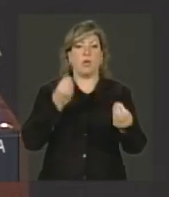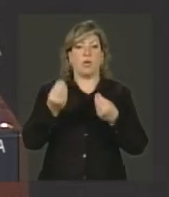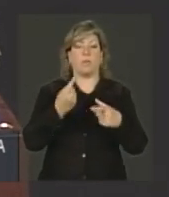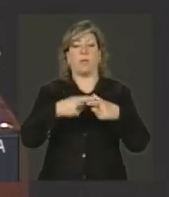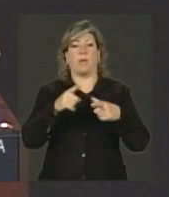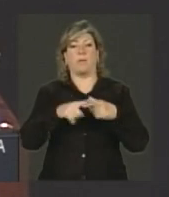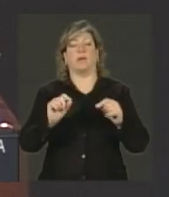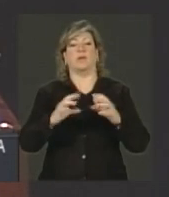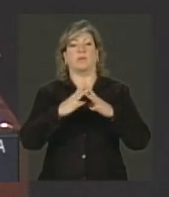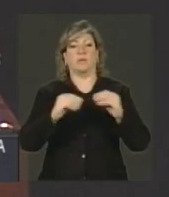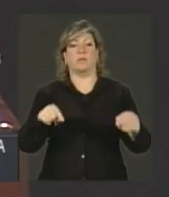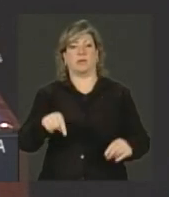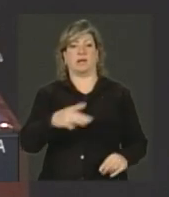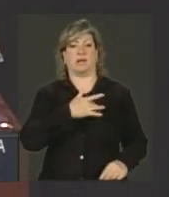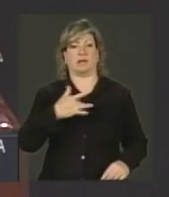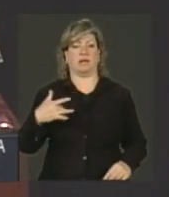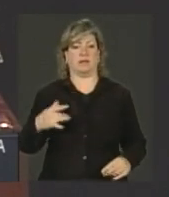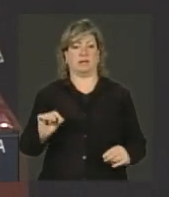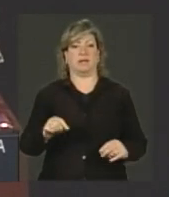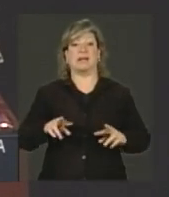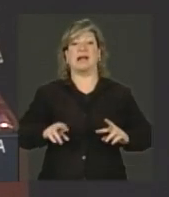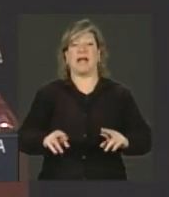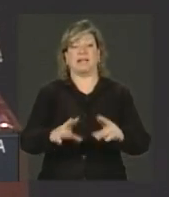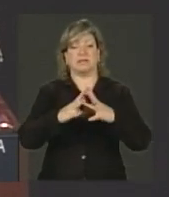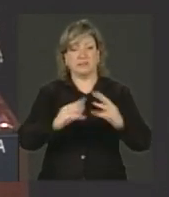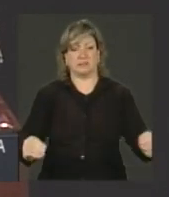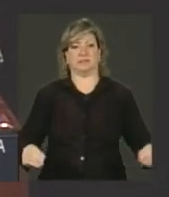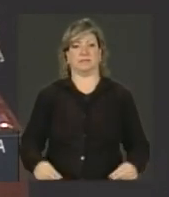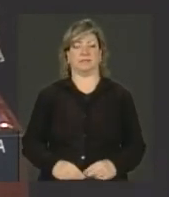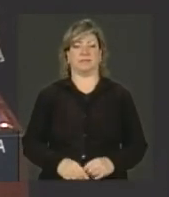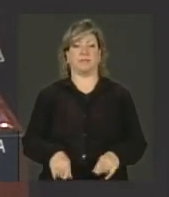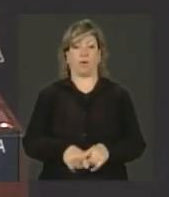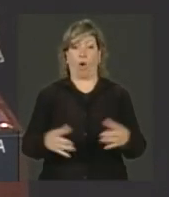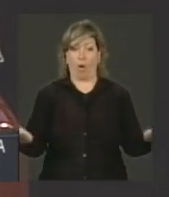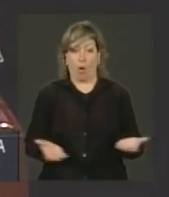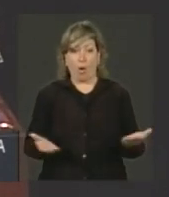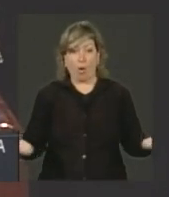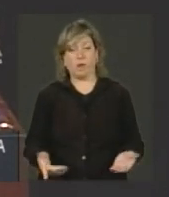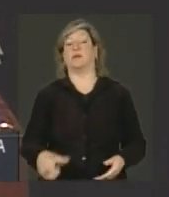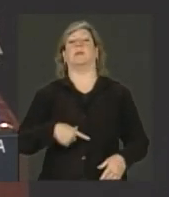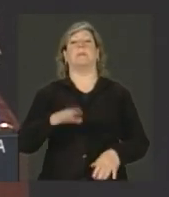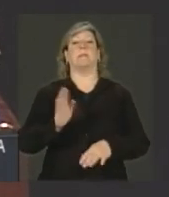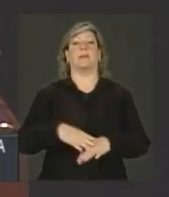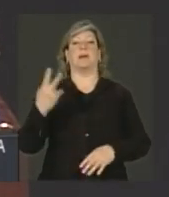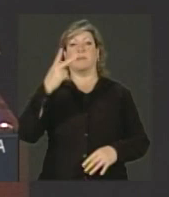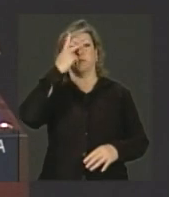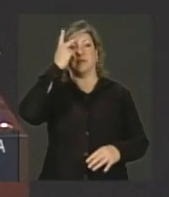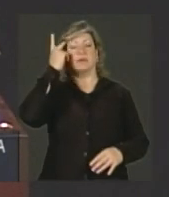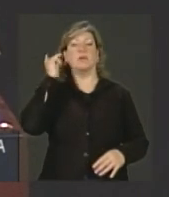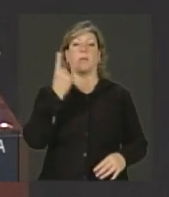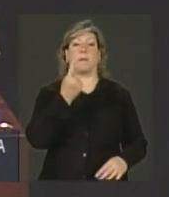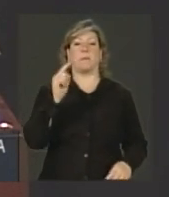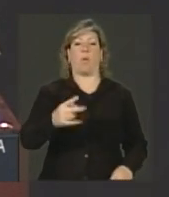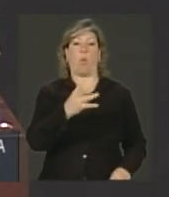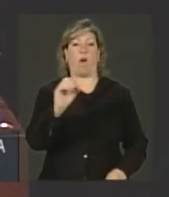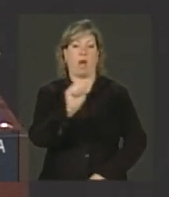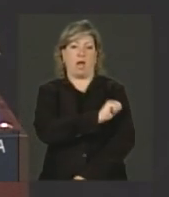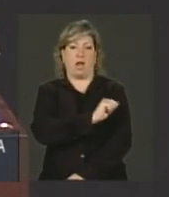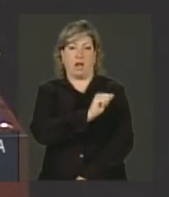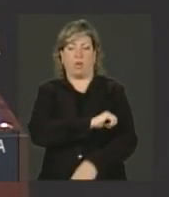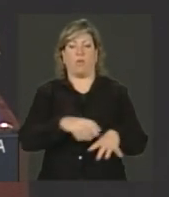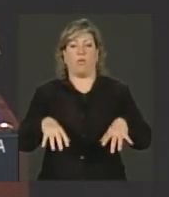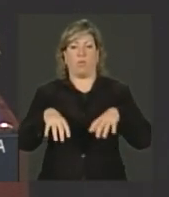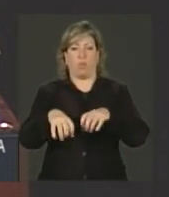Hoje, a instituição é o maior centro nacional de formação de recursos humanos, com mais de 1.400 alunos de